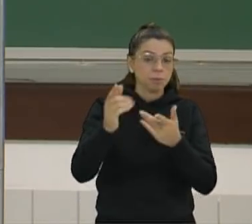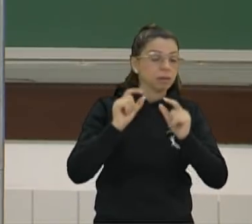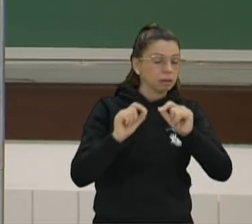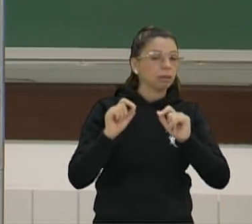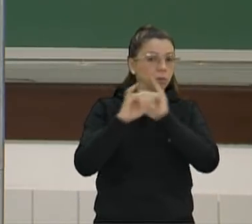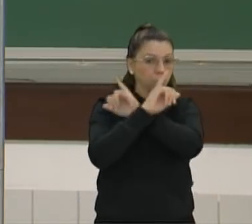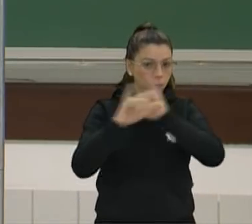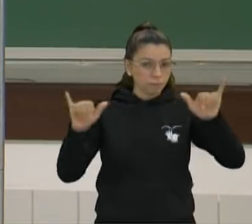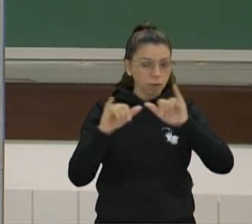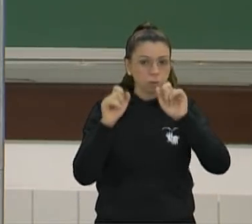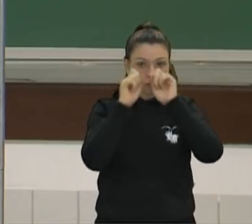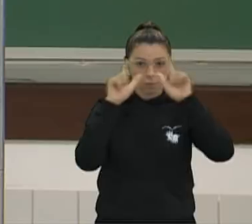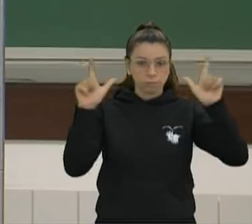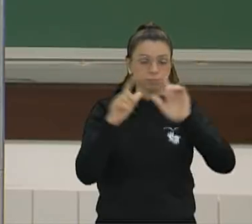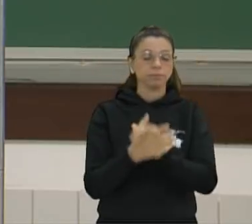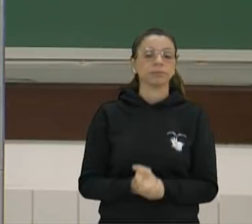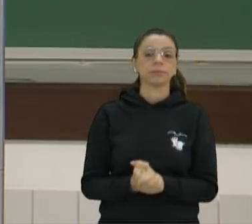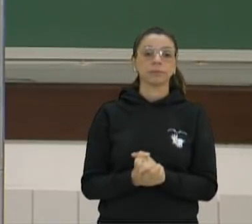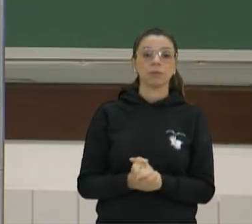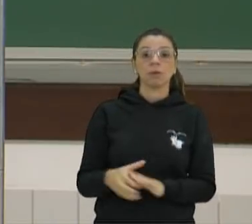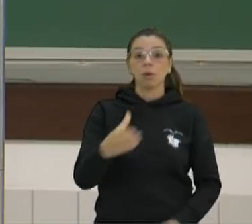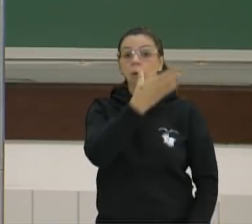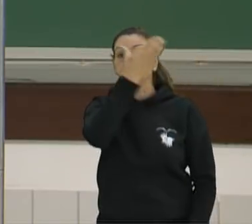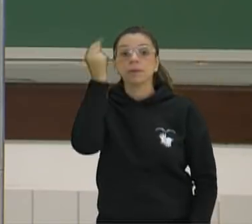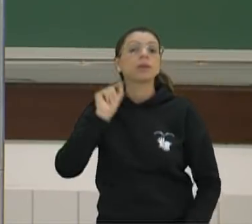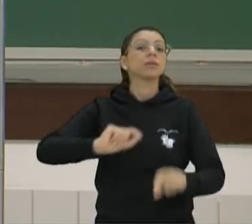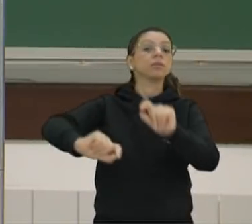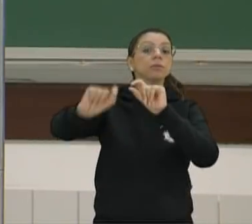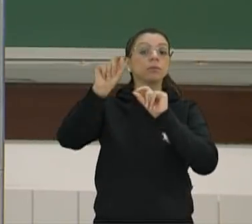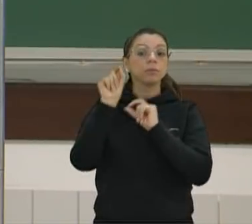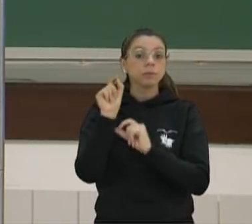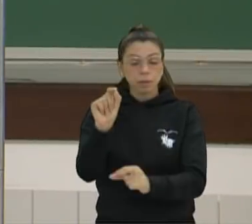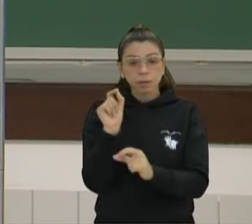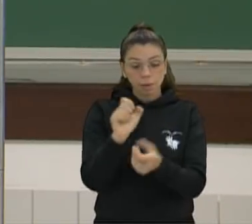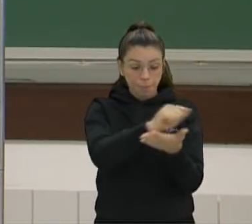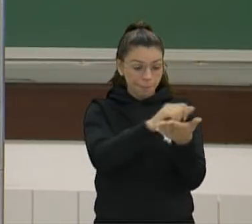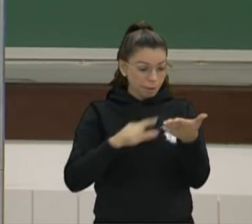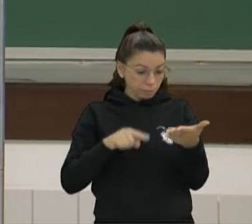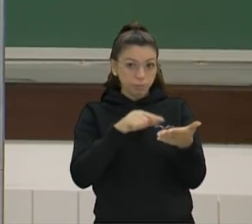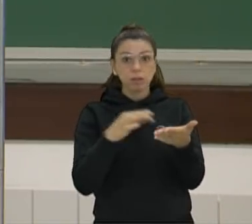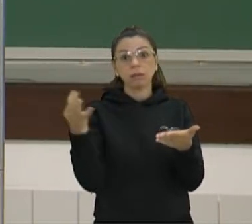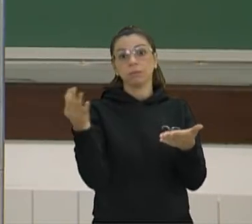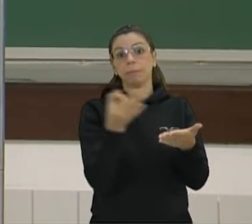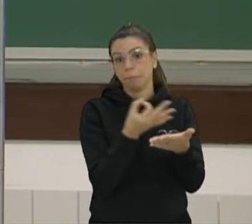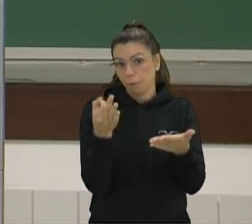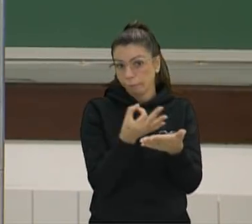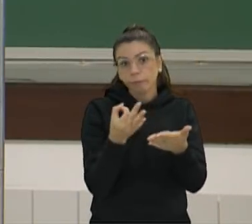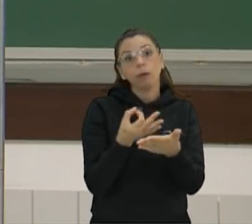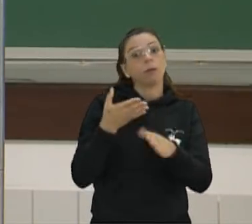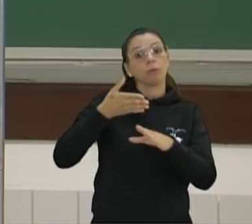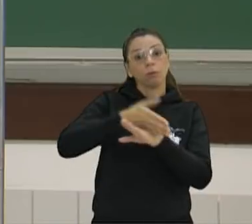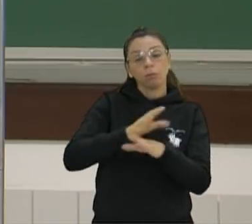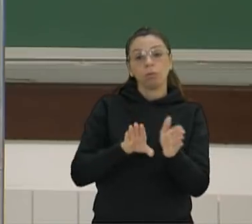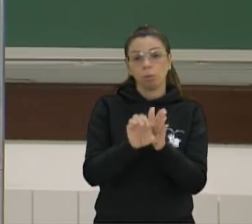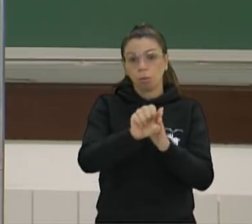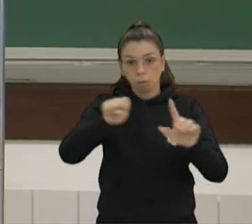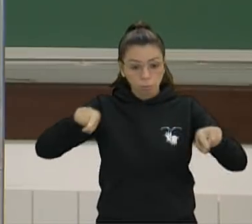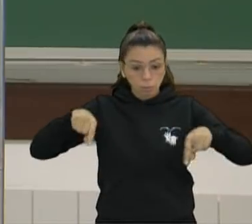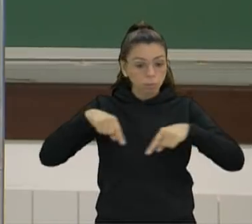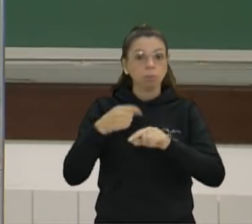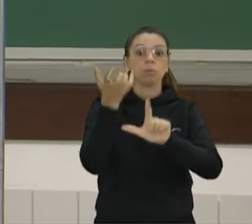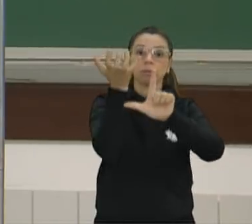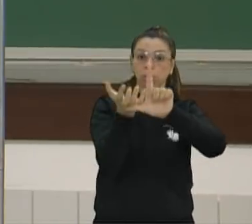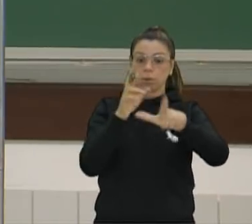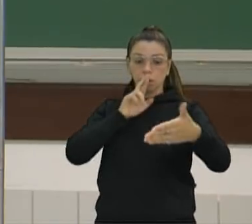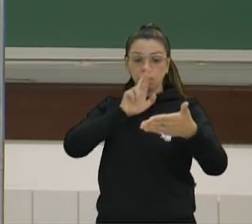atenção. Não esqueça de deixar suas atividades em ordem no Google Classroom. Se você tem acesso ao Google Classroom, faça